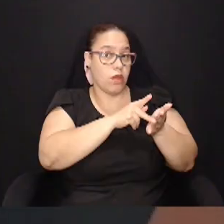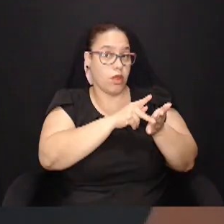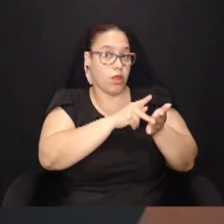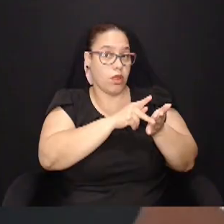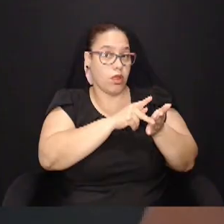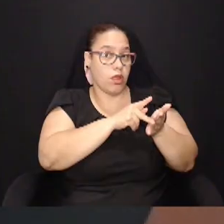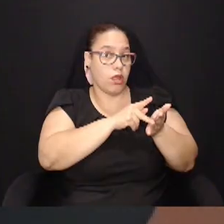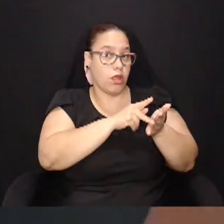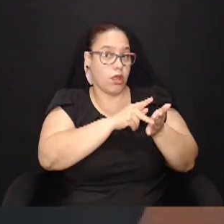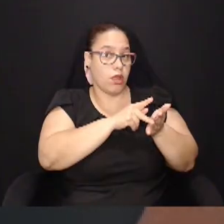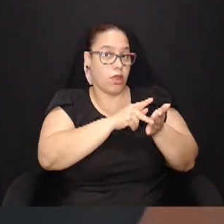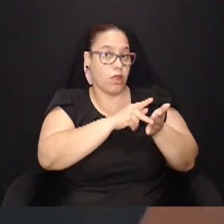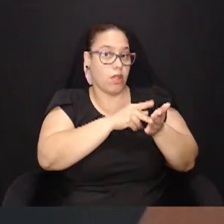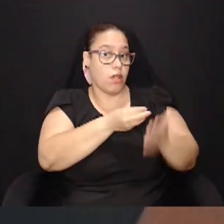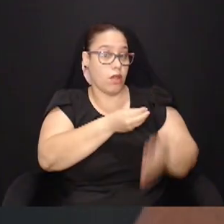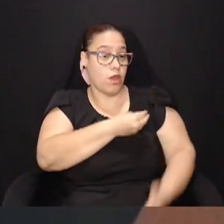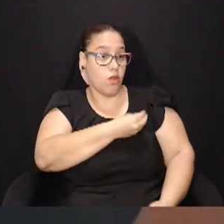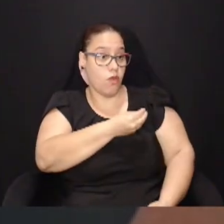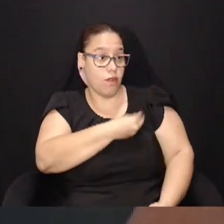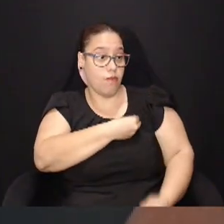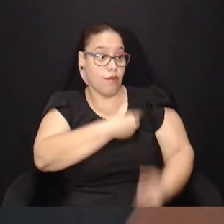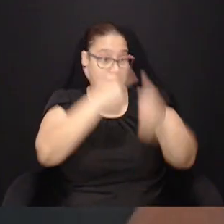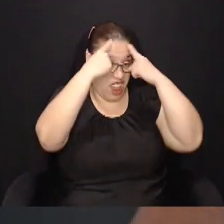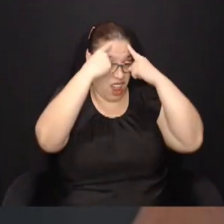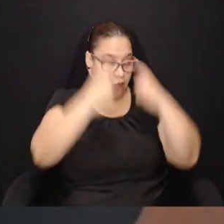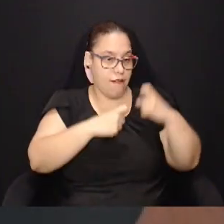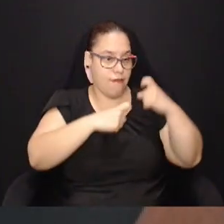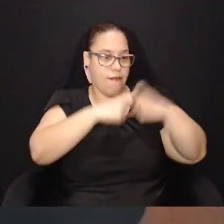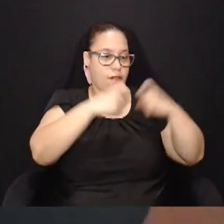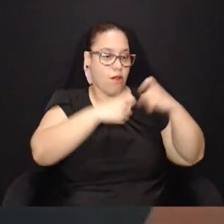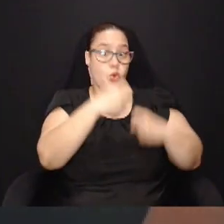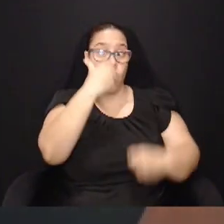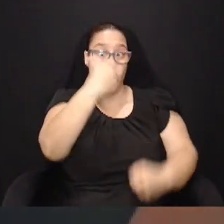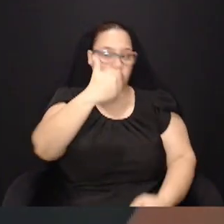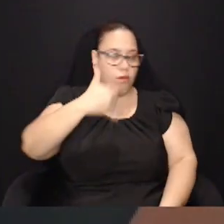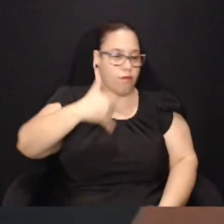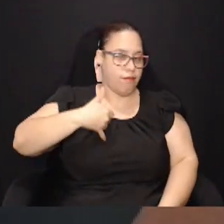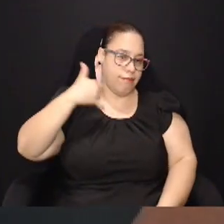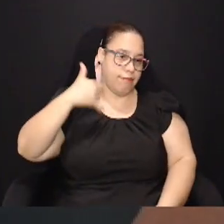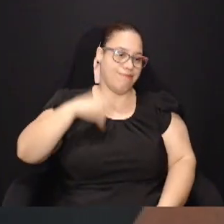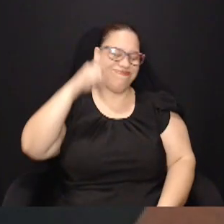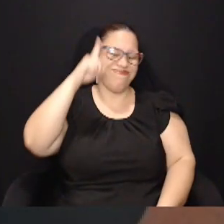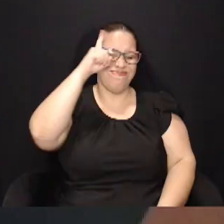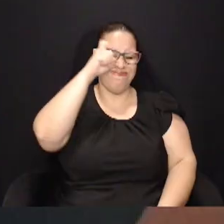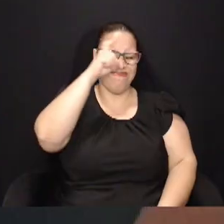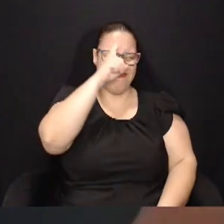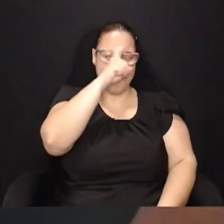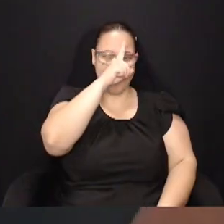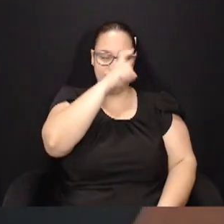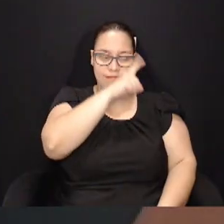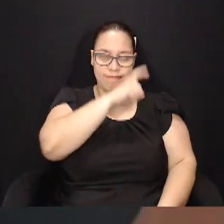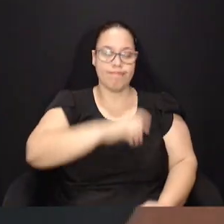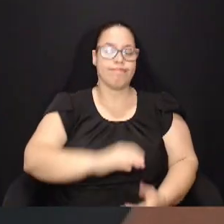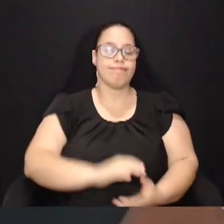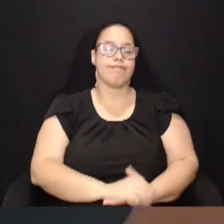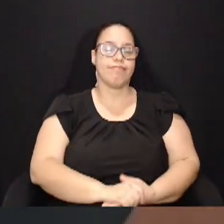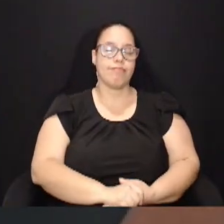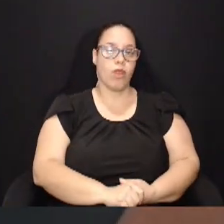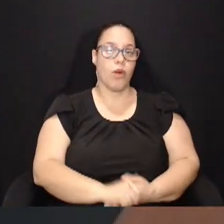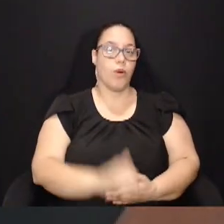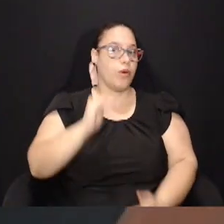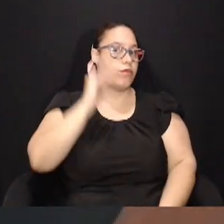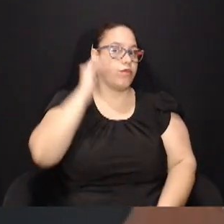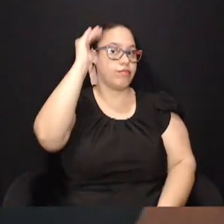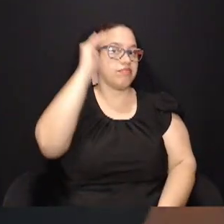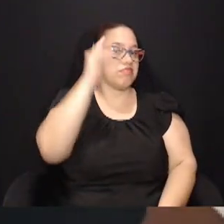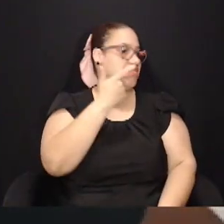sexual aos 6 anos de idade, né? Num tempo difícil, aonde adultos não ouviam as